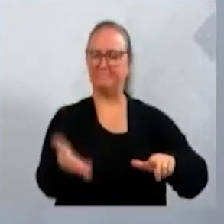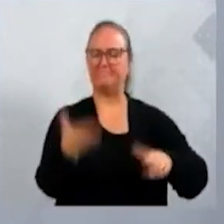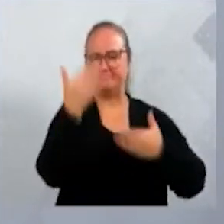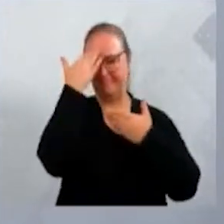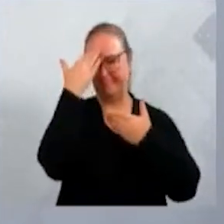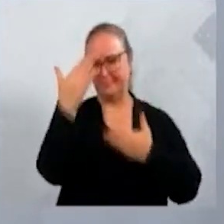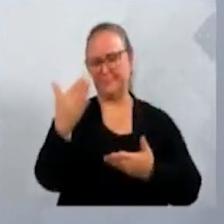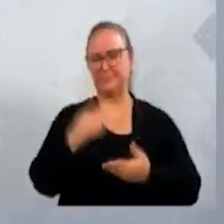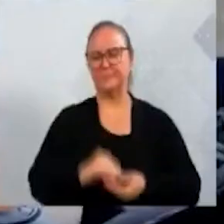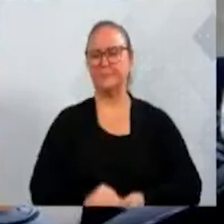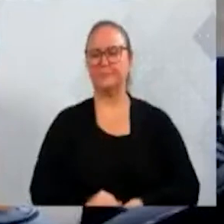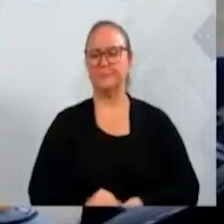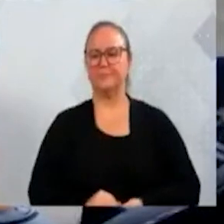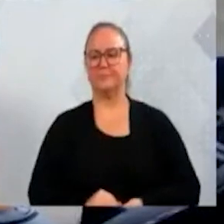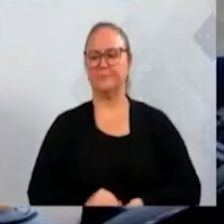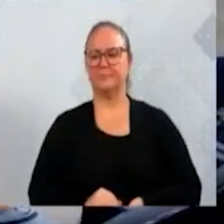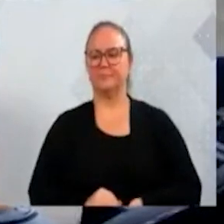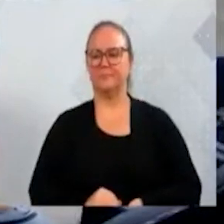obrigado